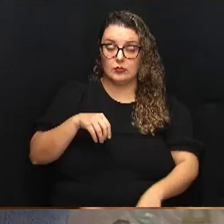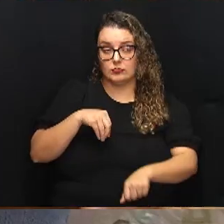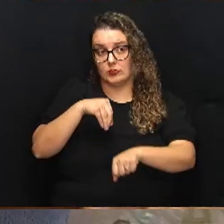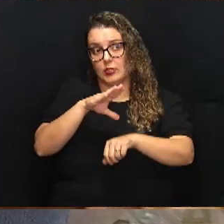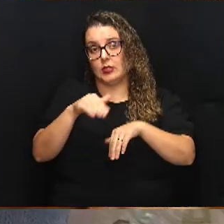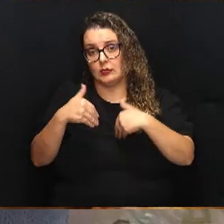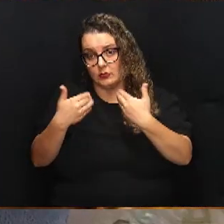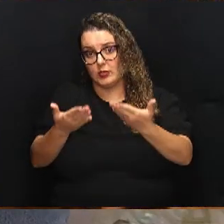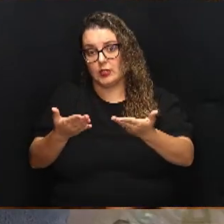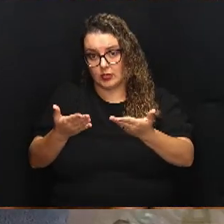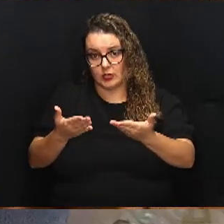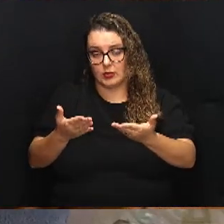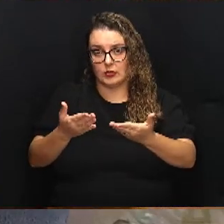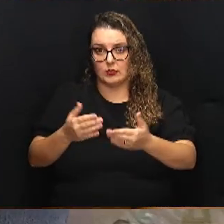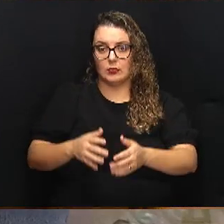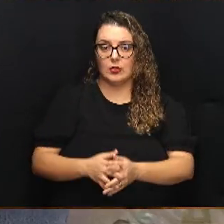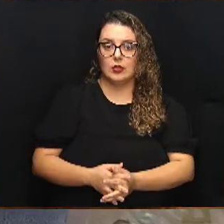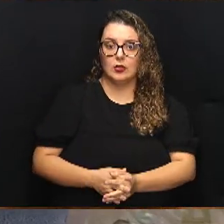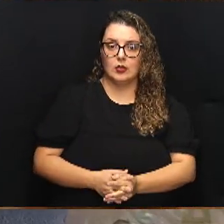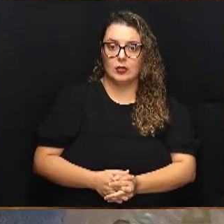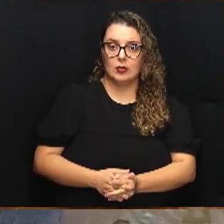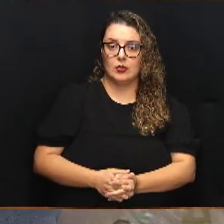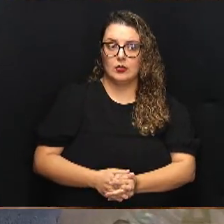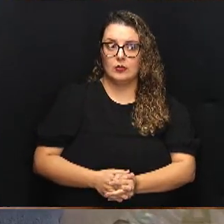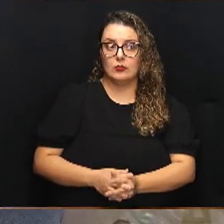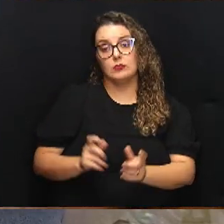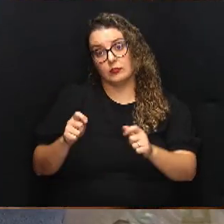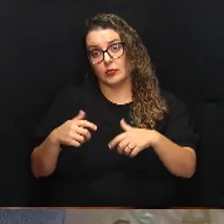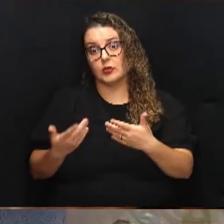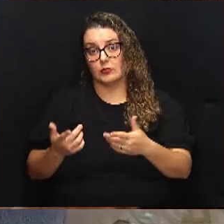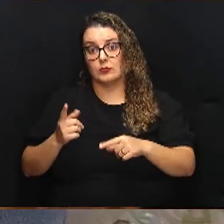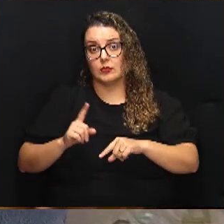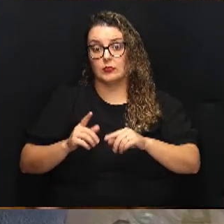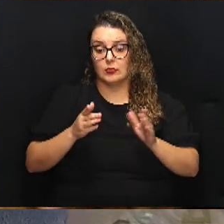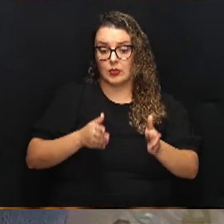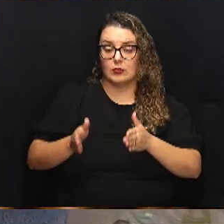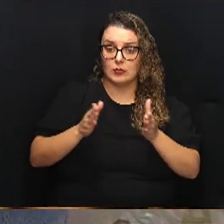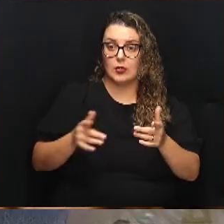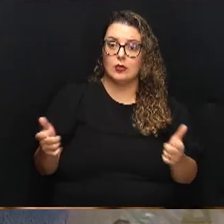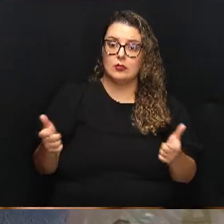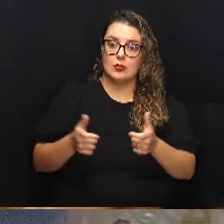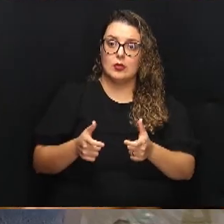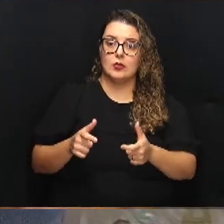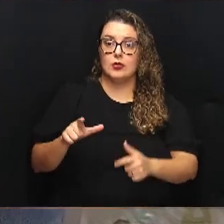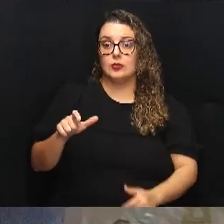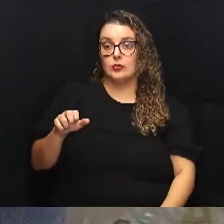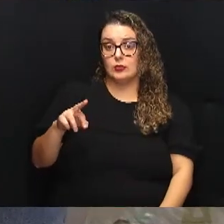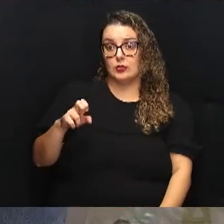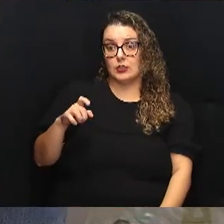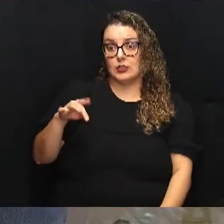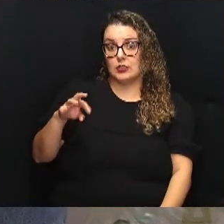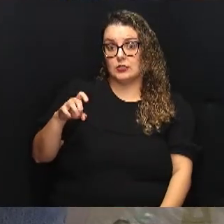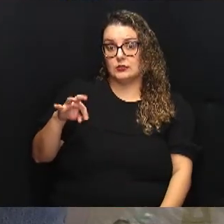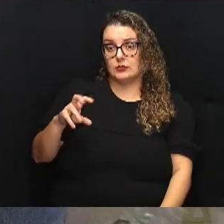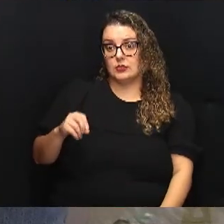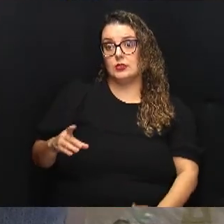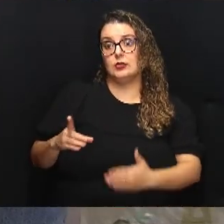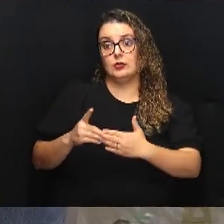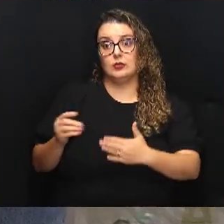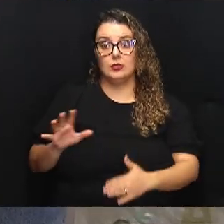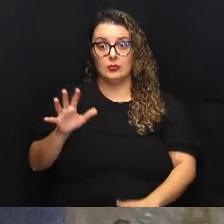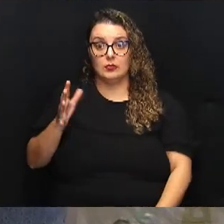esse produto para fora, possivelmente os produtores vão reduzir a lucratividade, porque como o dólar está alto,